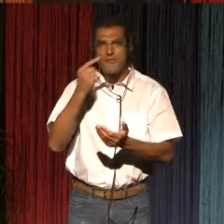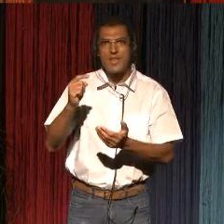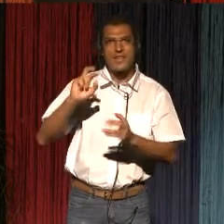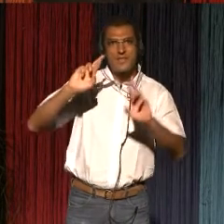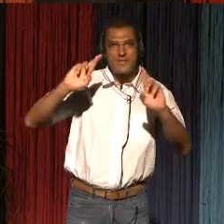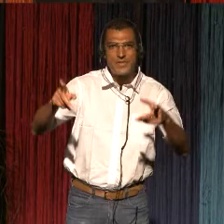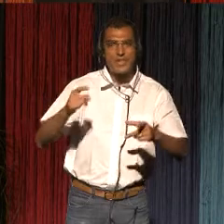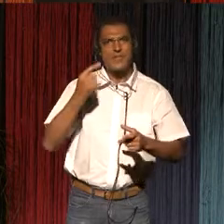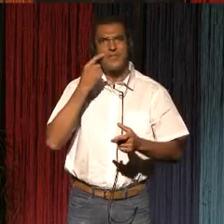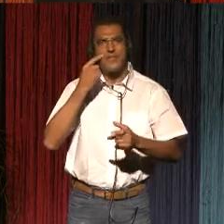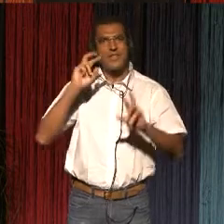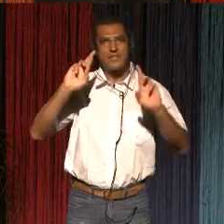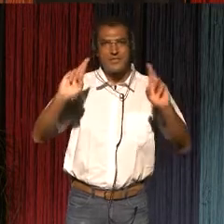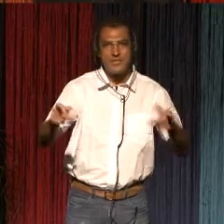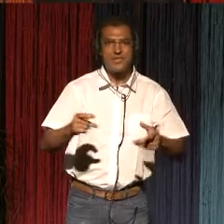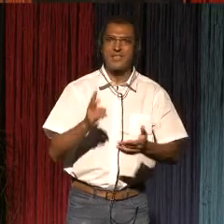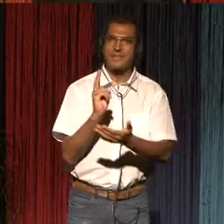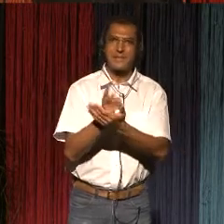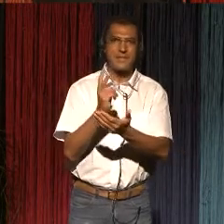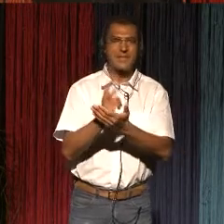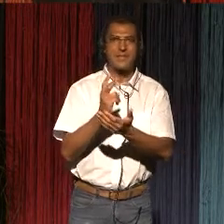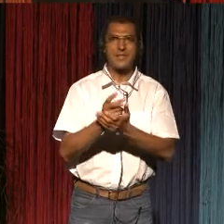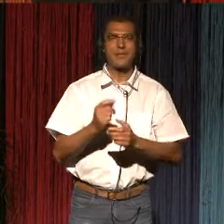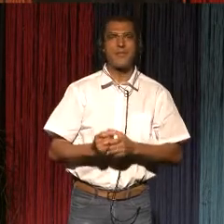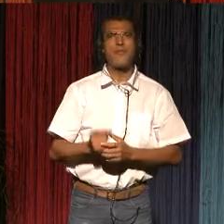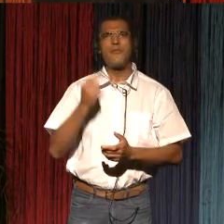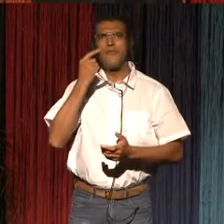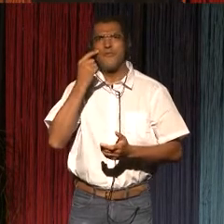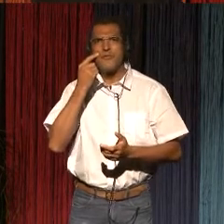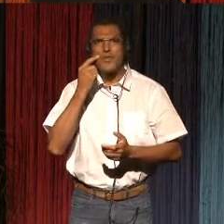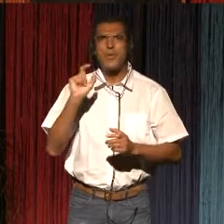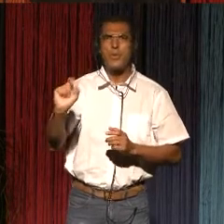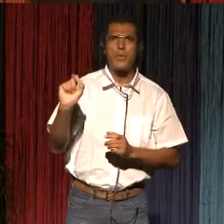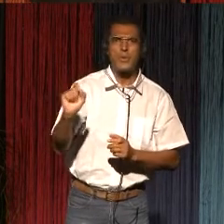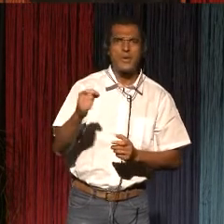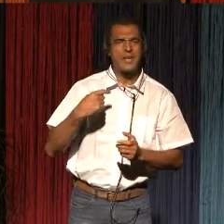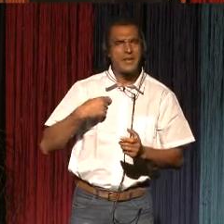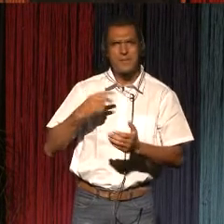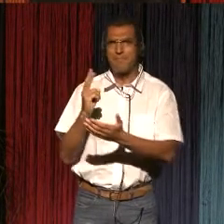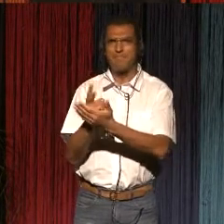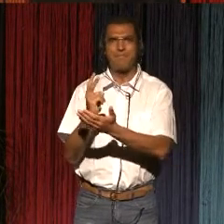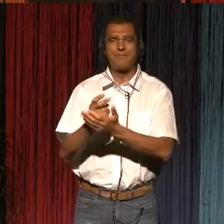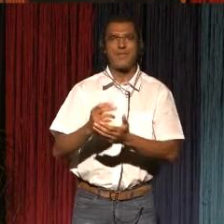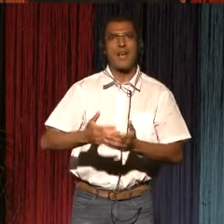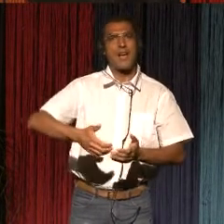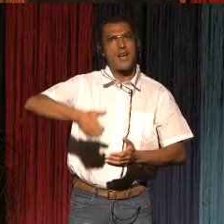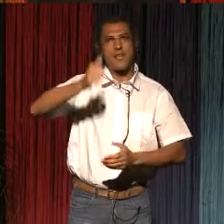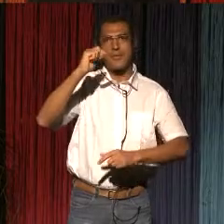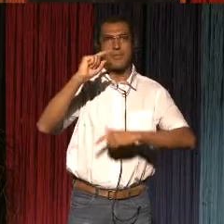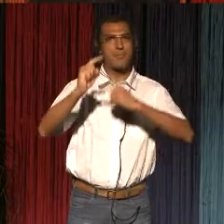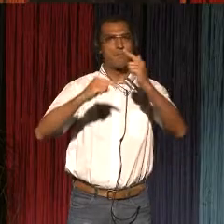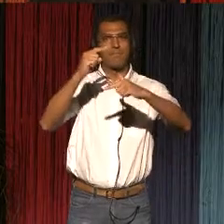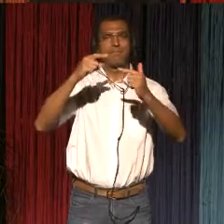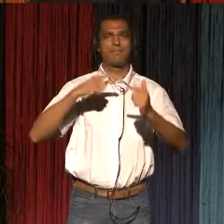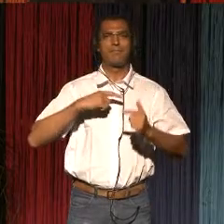é desafiadas. E esses desafios são necessários para que isso melhore. E esse